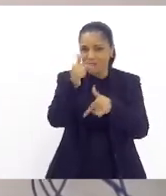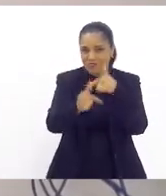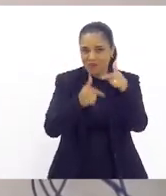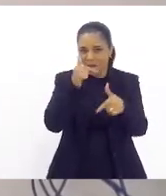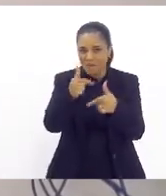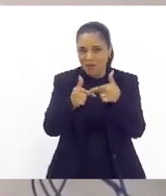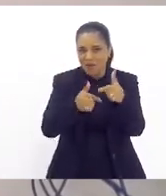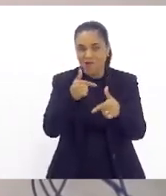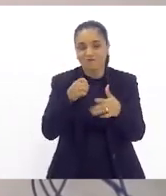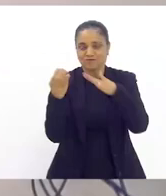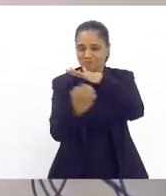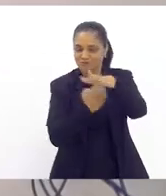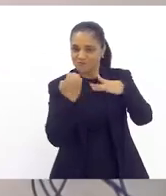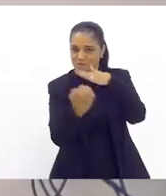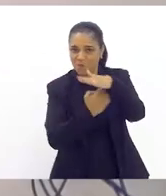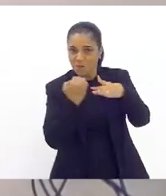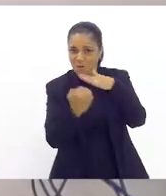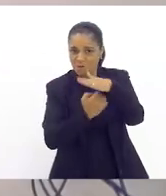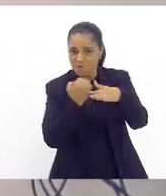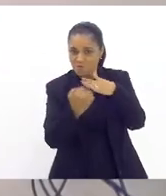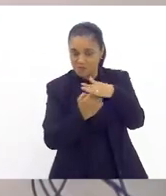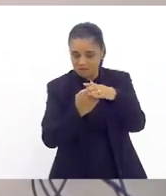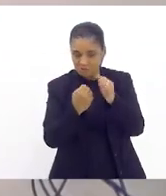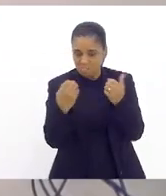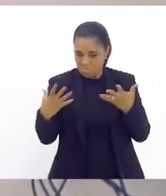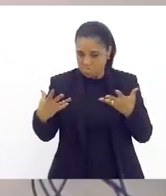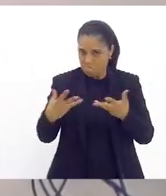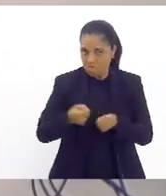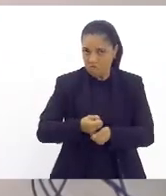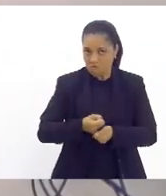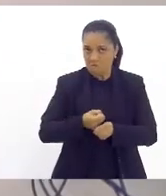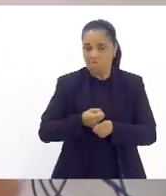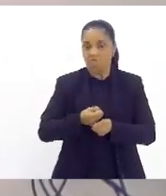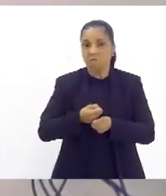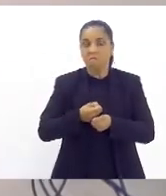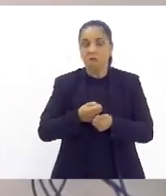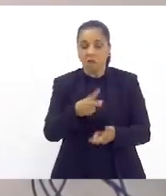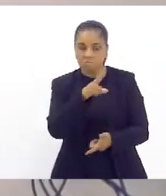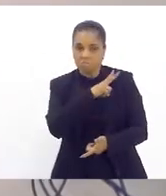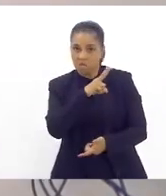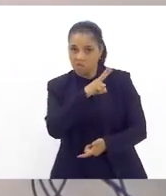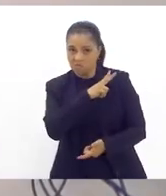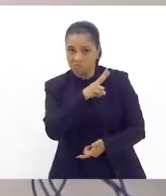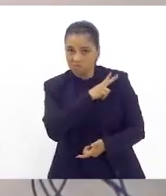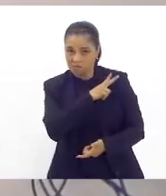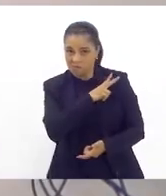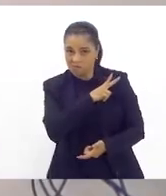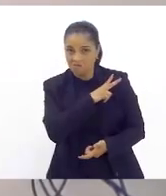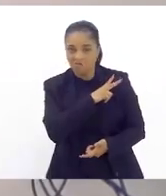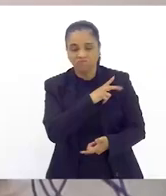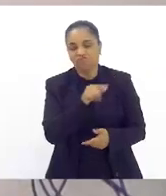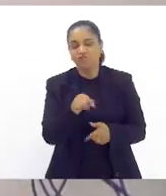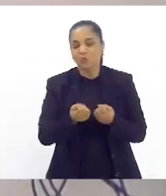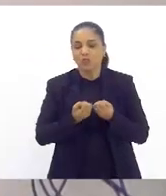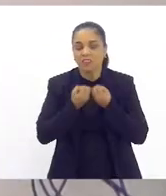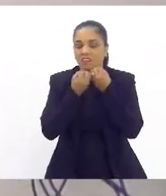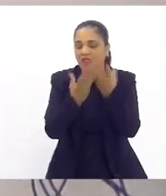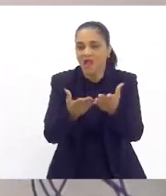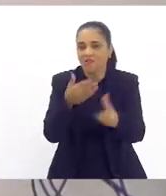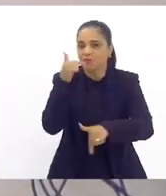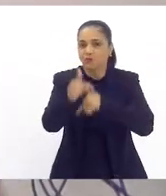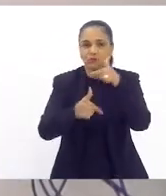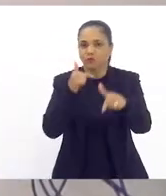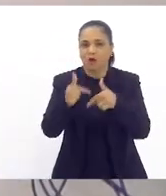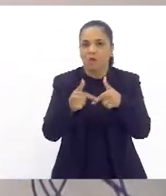operado por empresas públicas robustas e capatadas para empresas privadas não vai entregar aumento da eficácia da eficiência